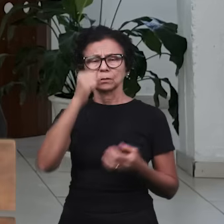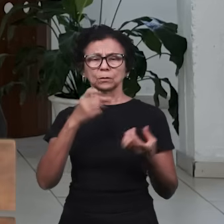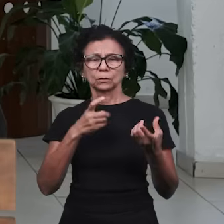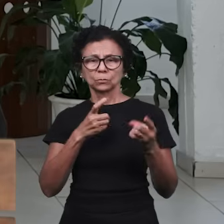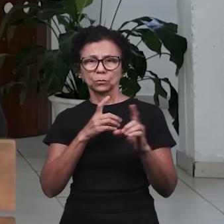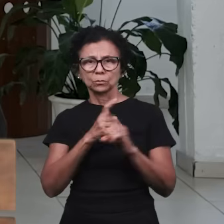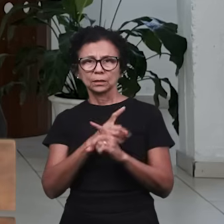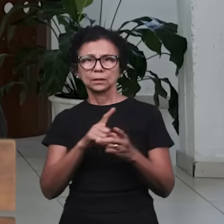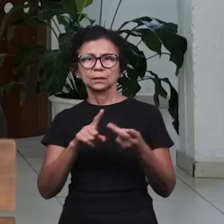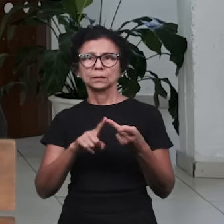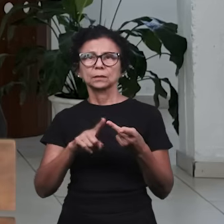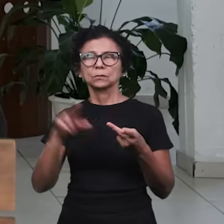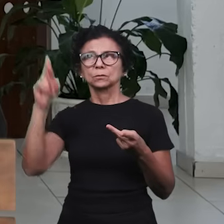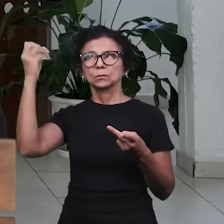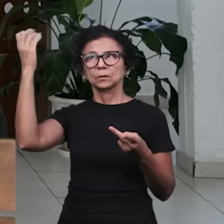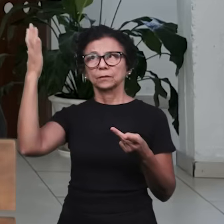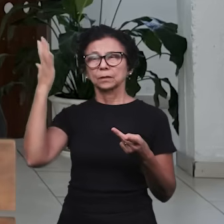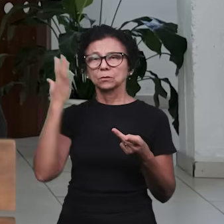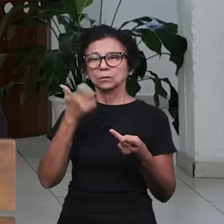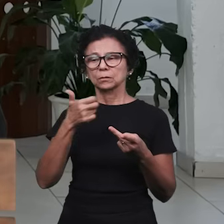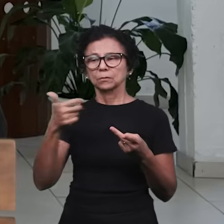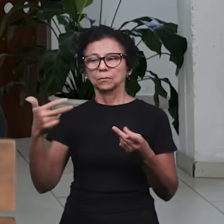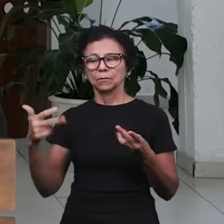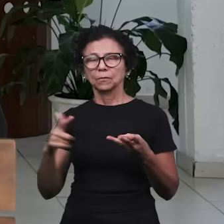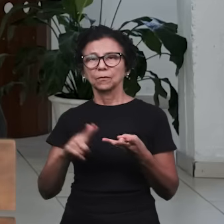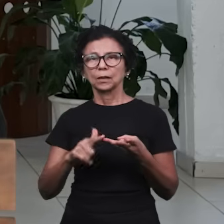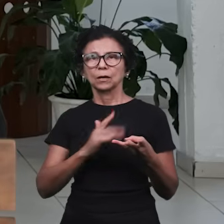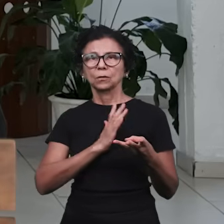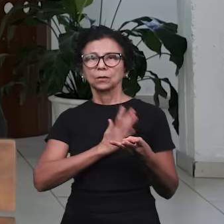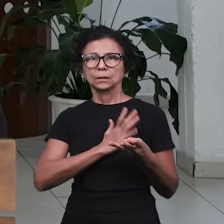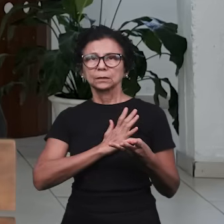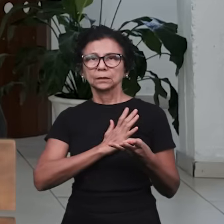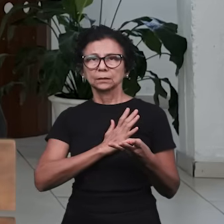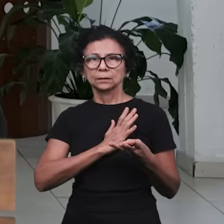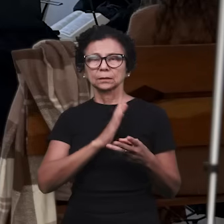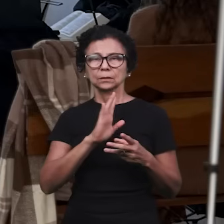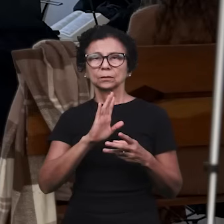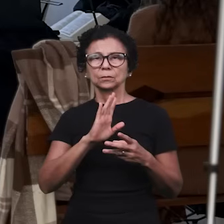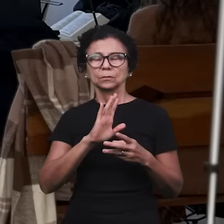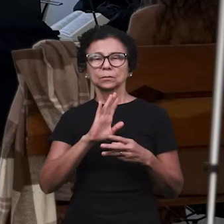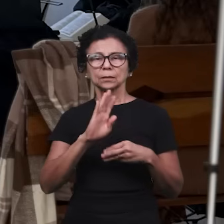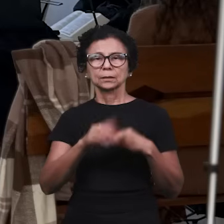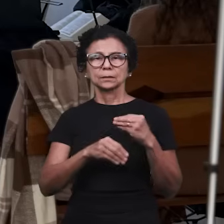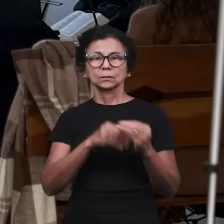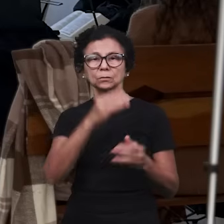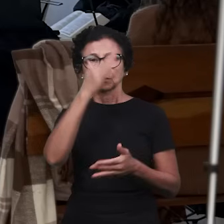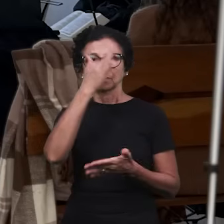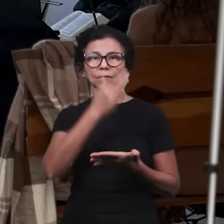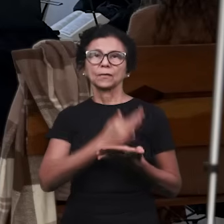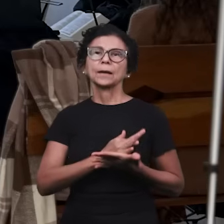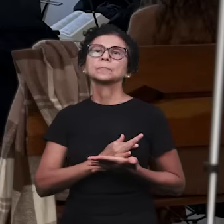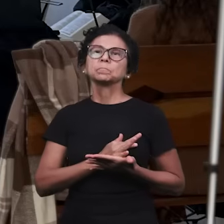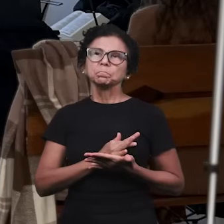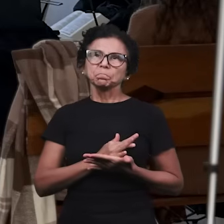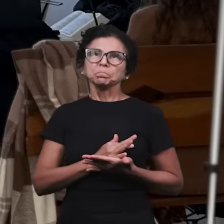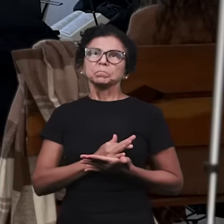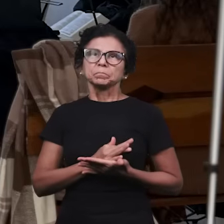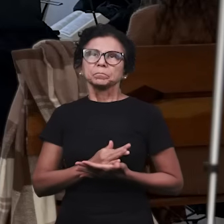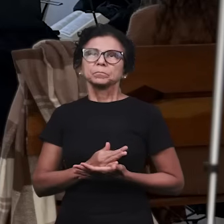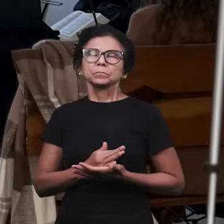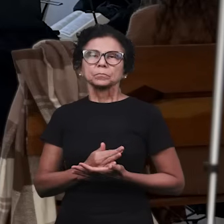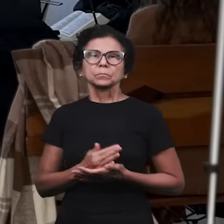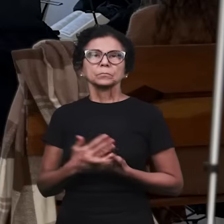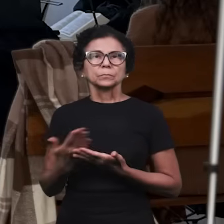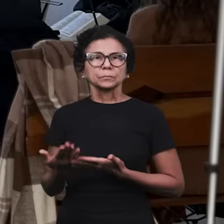doutrinas e revelações do Senhor, que encheram os corações e fortaleceram a fé da congregação. O